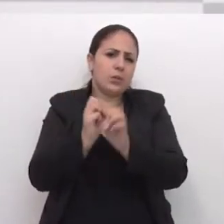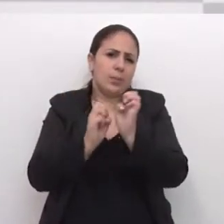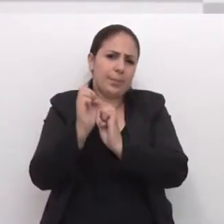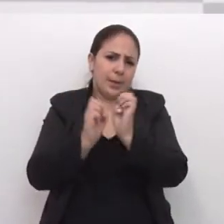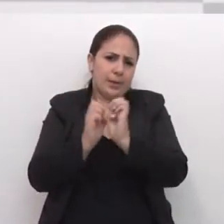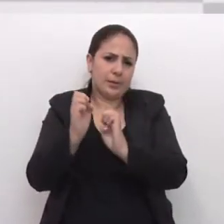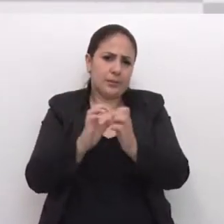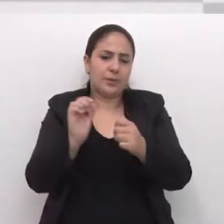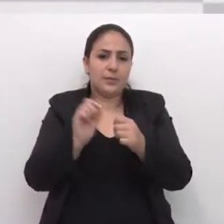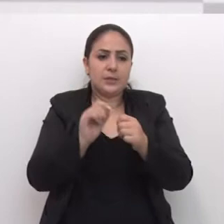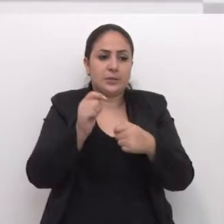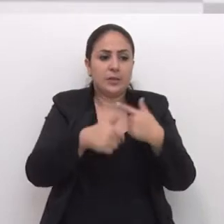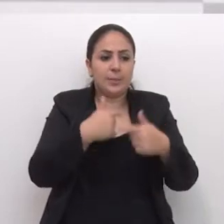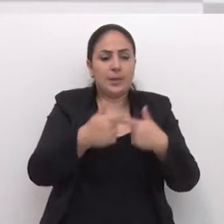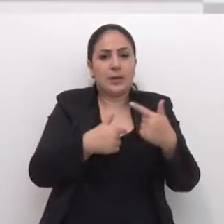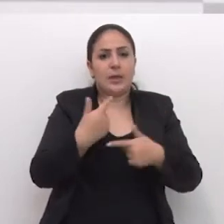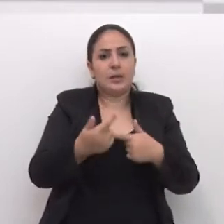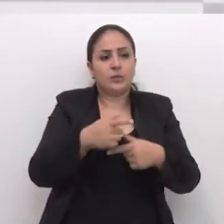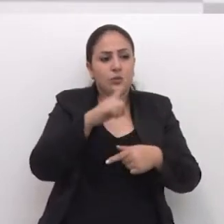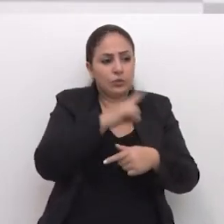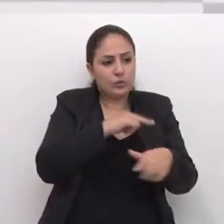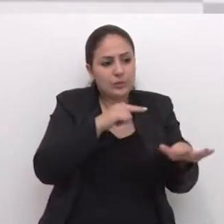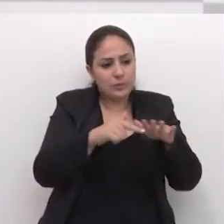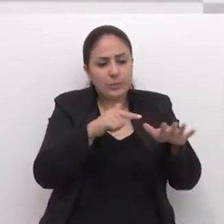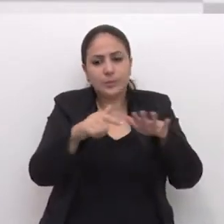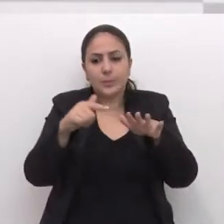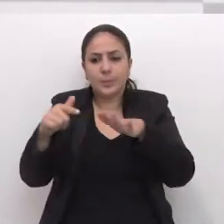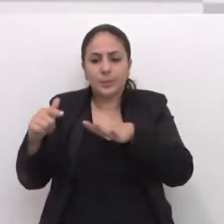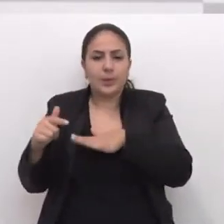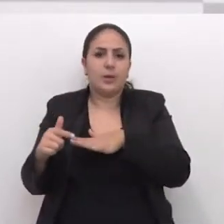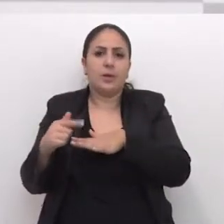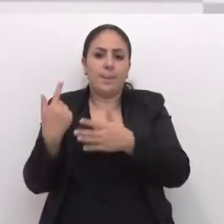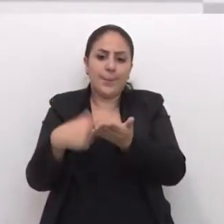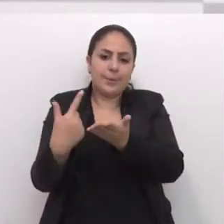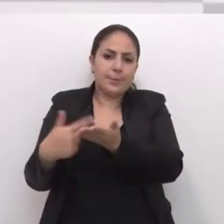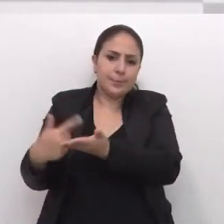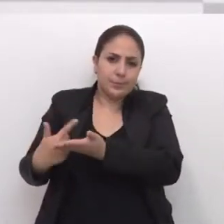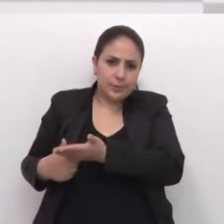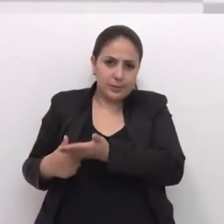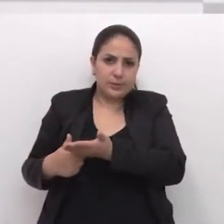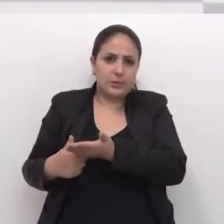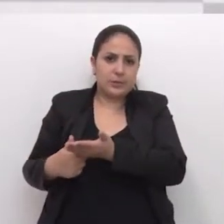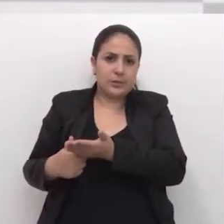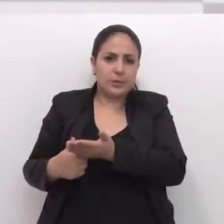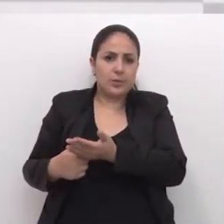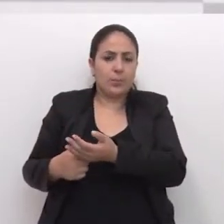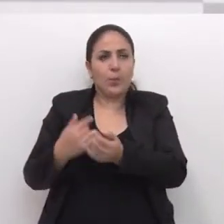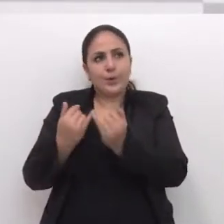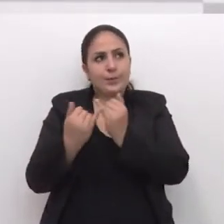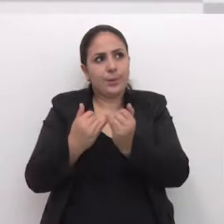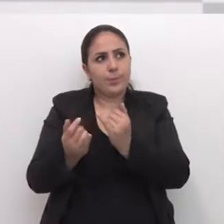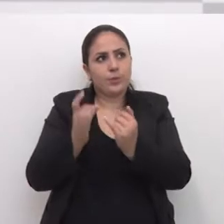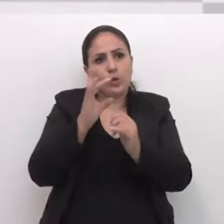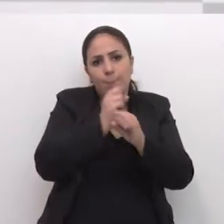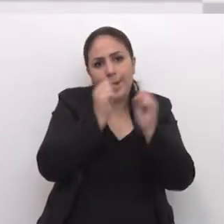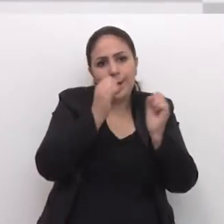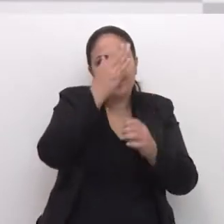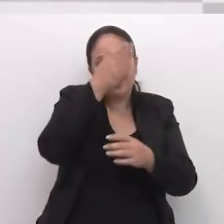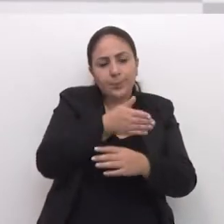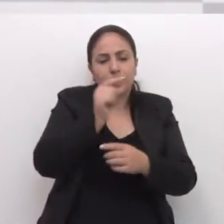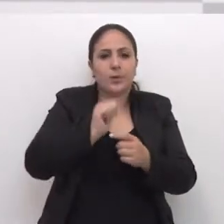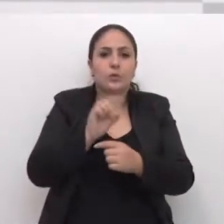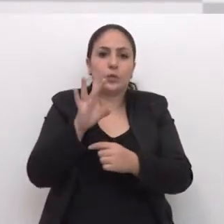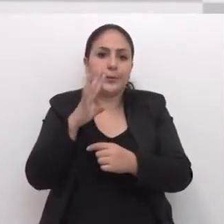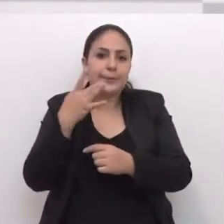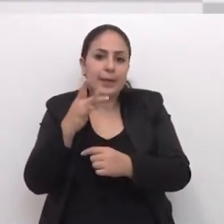5 empresas, trabalhando em certos dias da semana, em alguns, em outros dias, em outros meio turno, por exemplo. Então, te